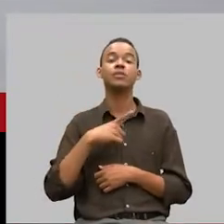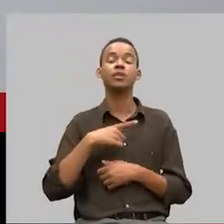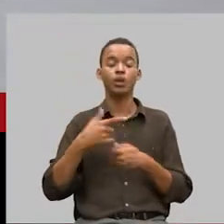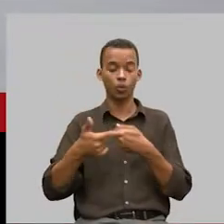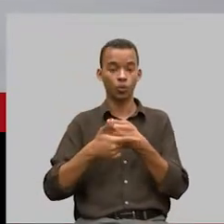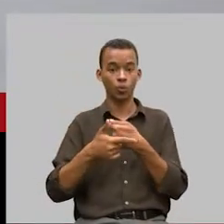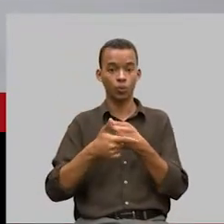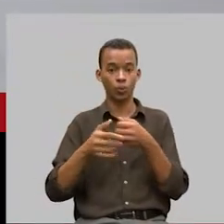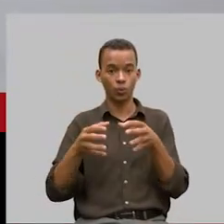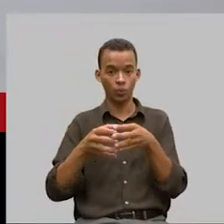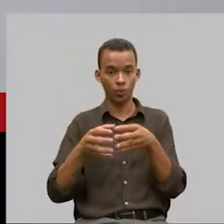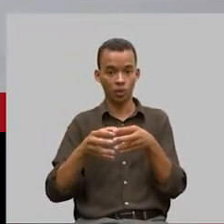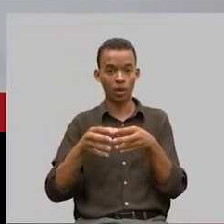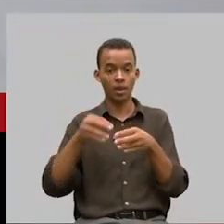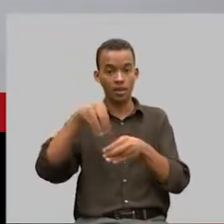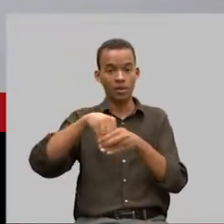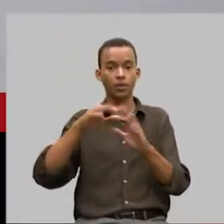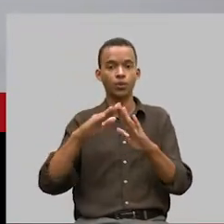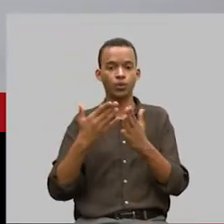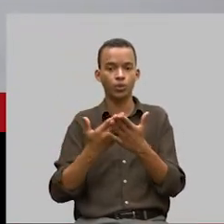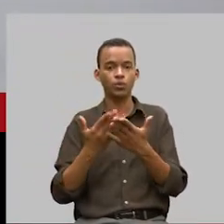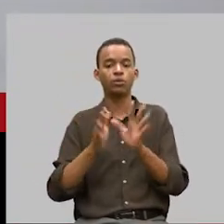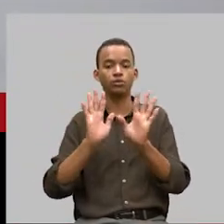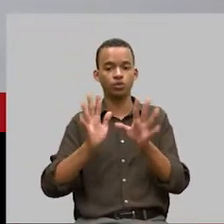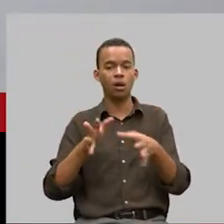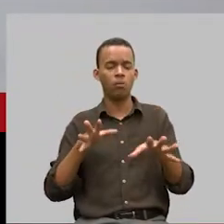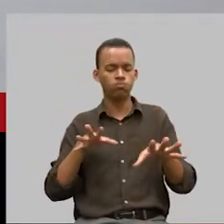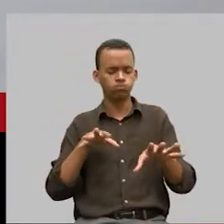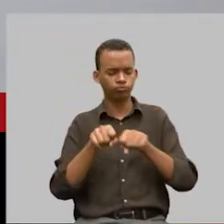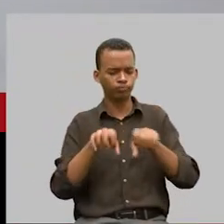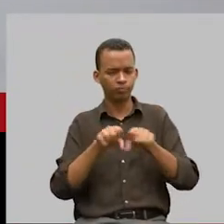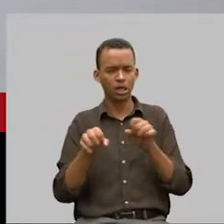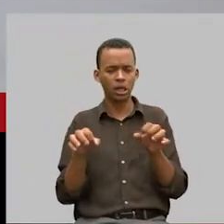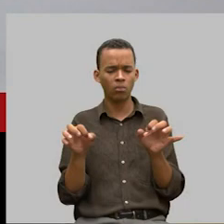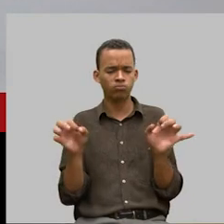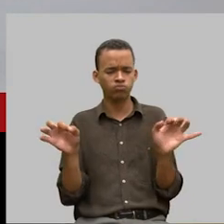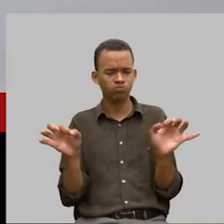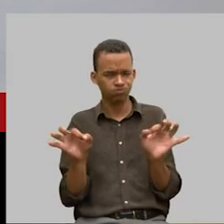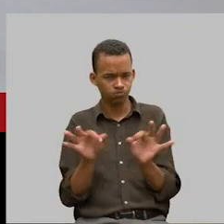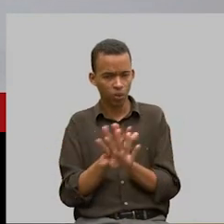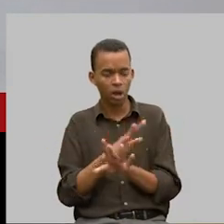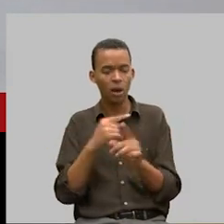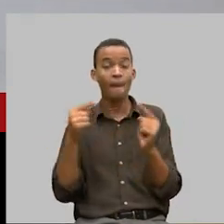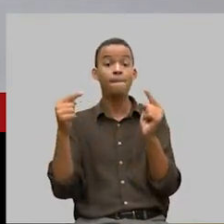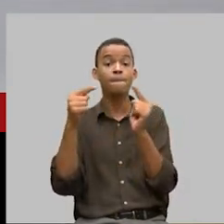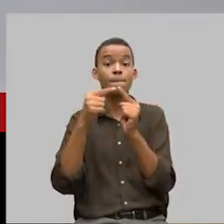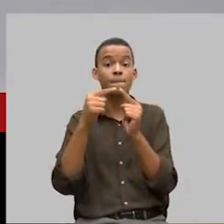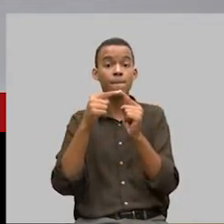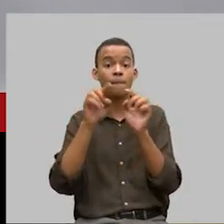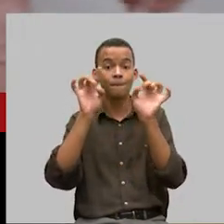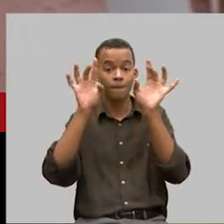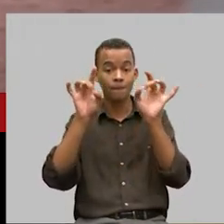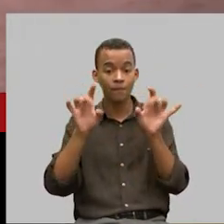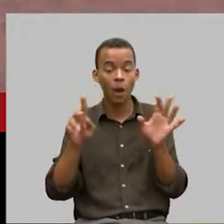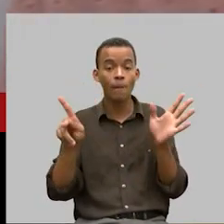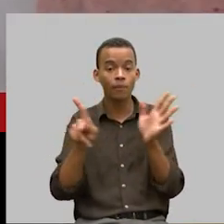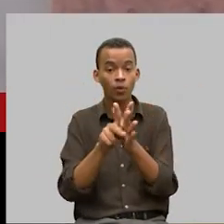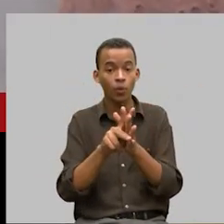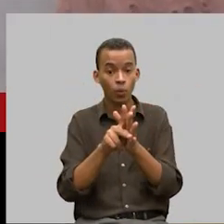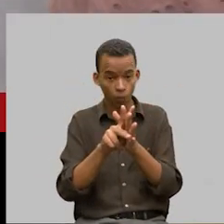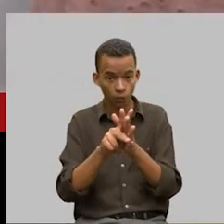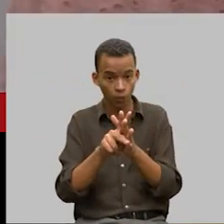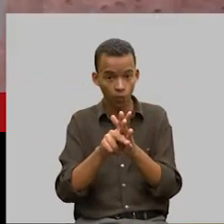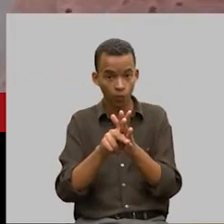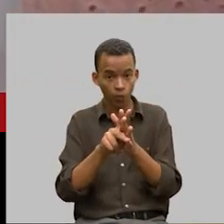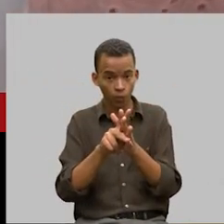especializado para trabalhar no campo se eu tiver um corpo docente especializado para trabalhar EJA no